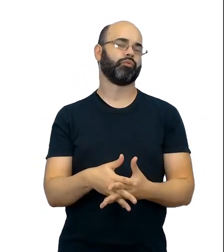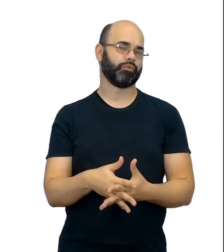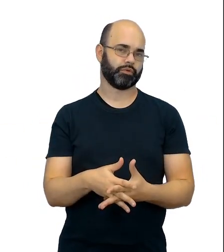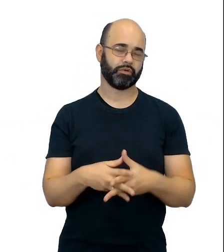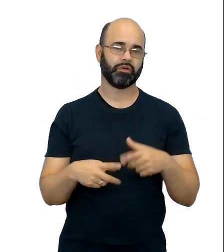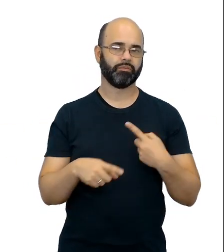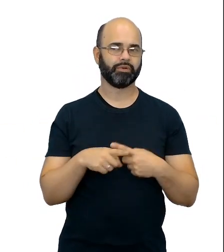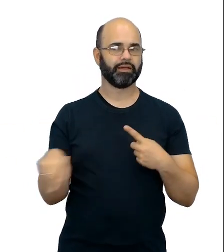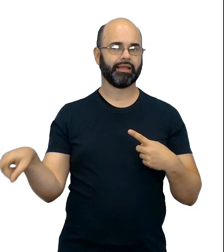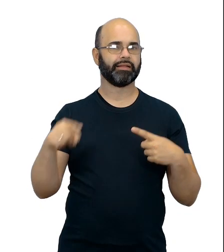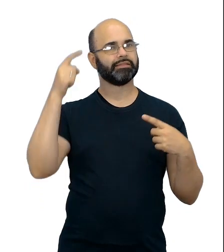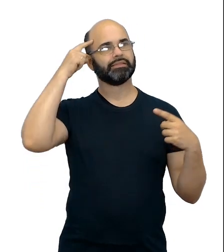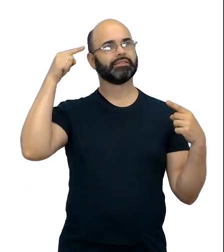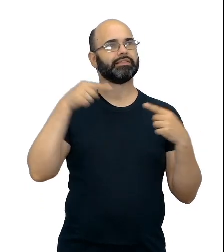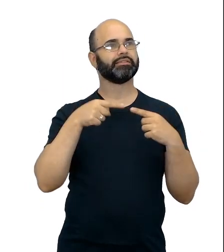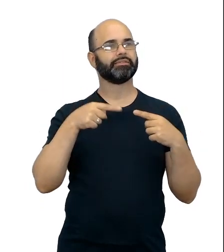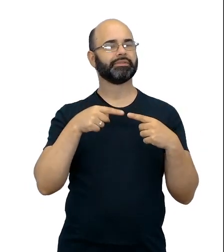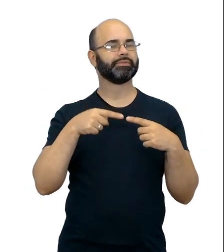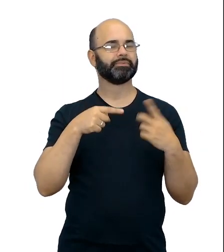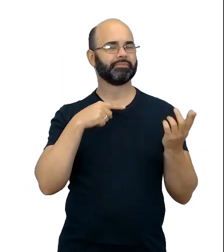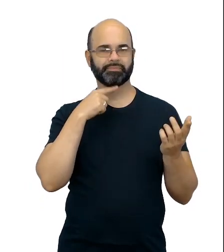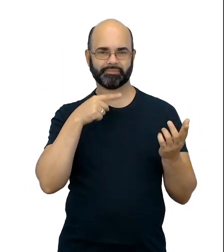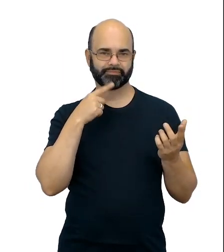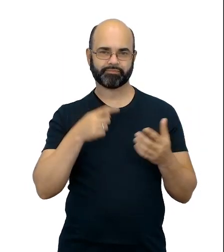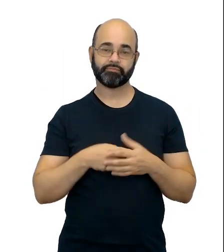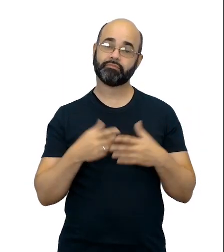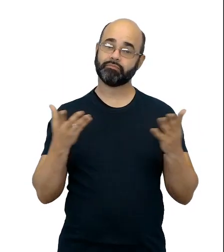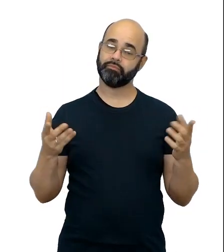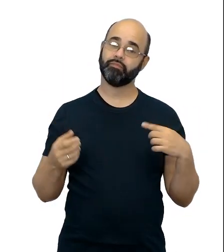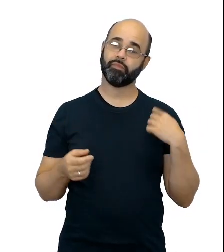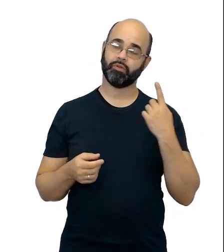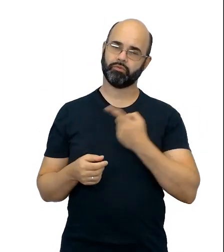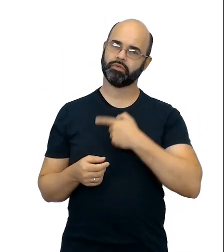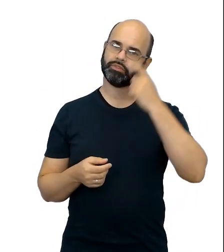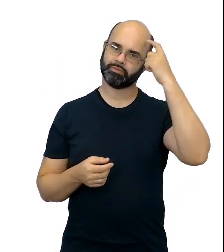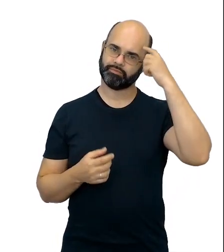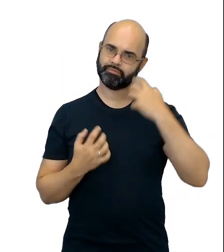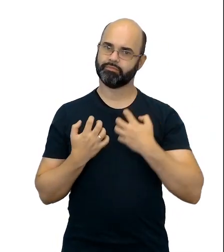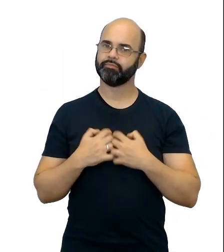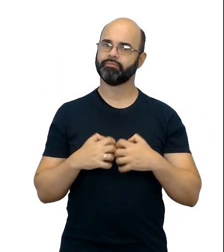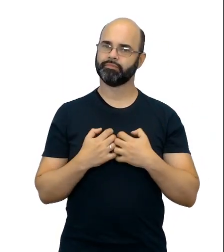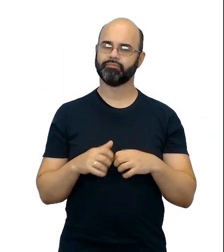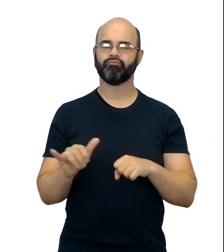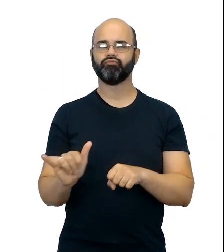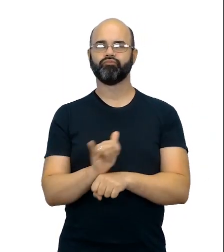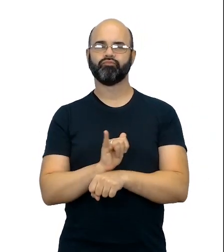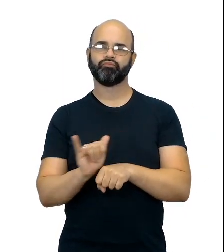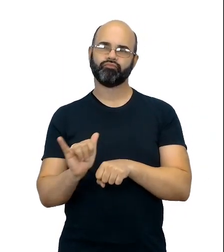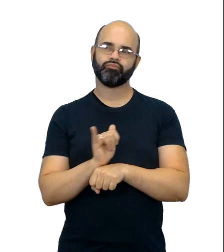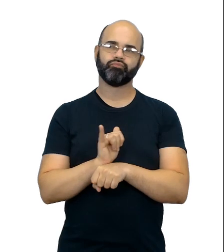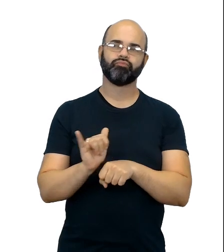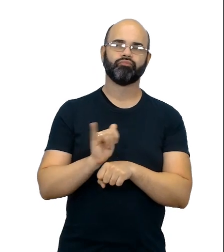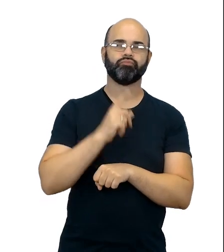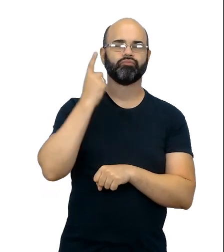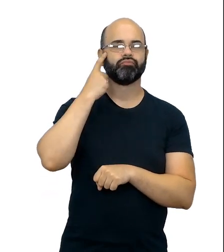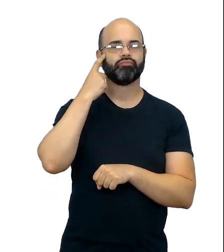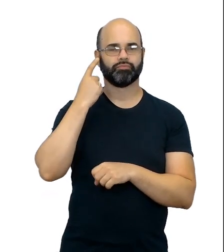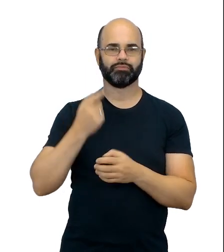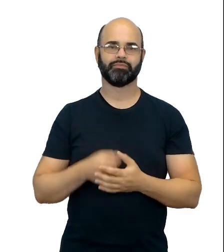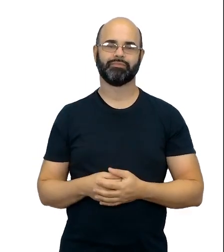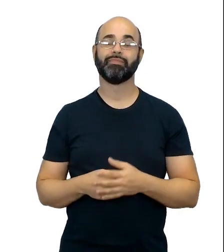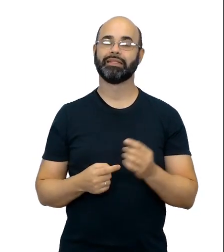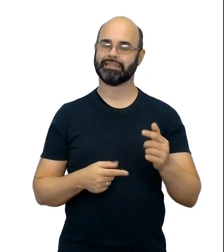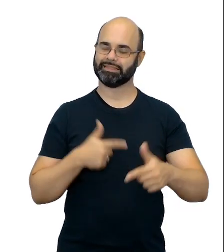essa relação. E aí, né, cabe a nós pensarmos, né, estratégias, eu sei que é uma